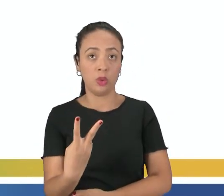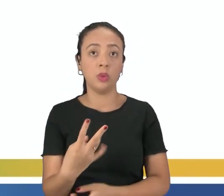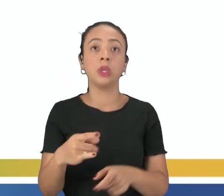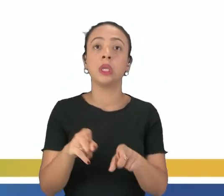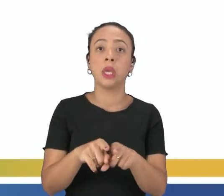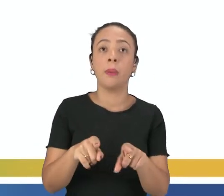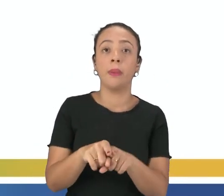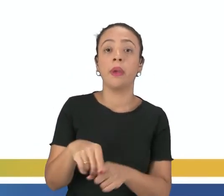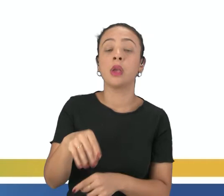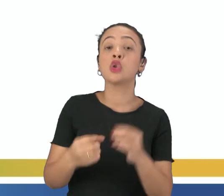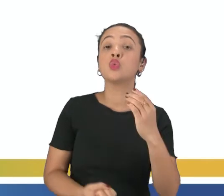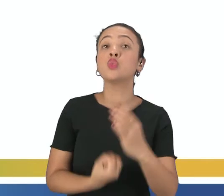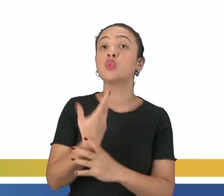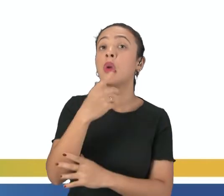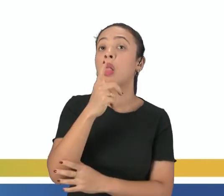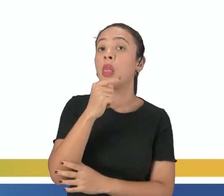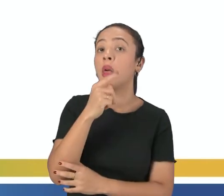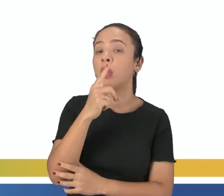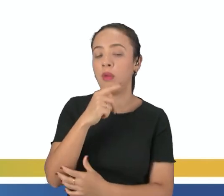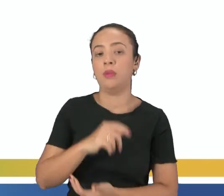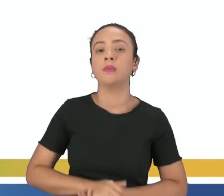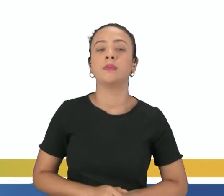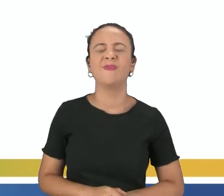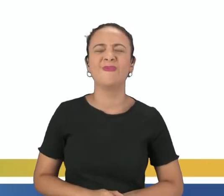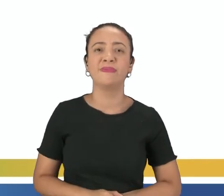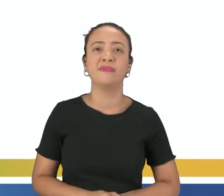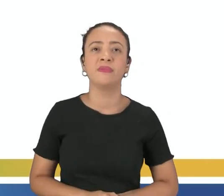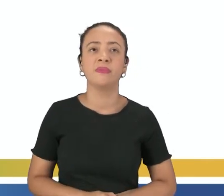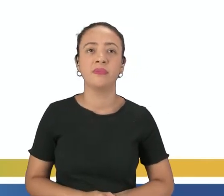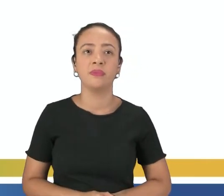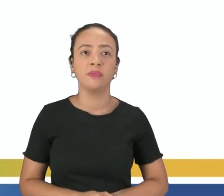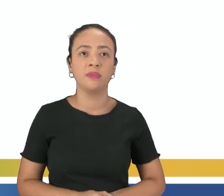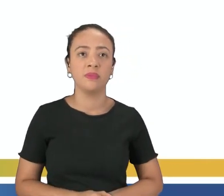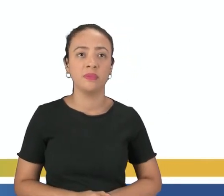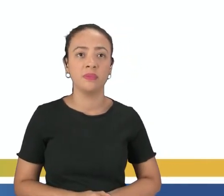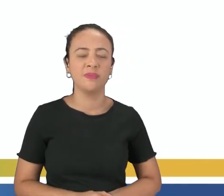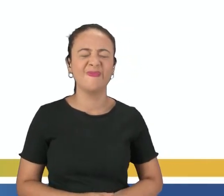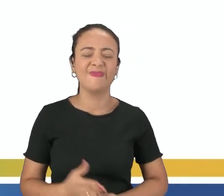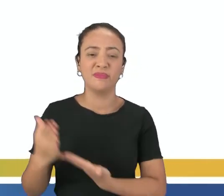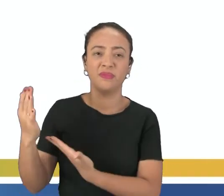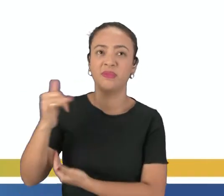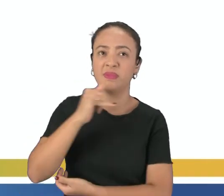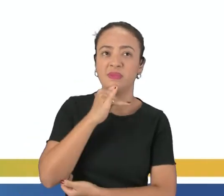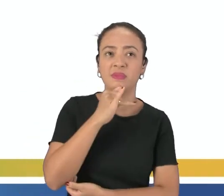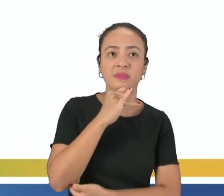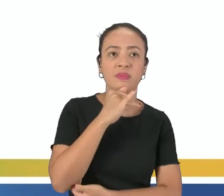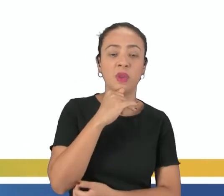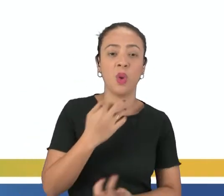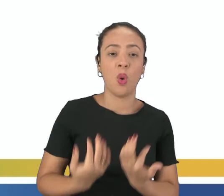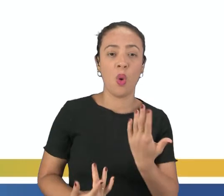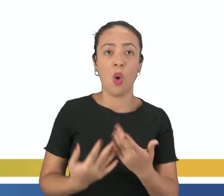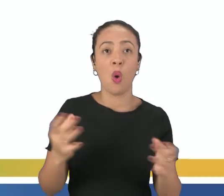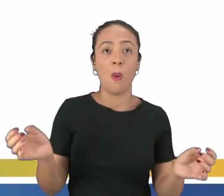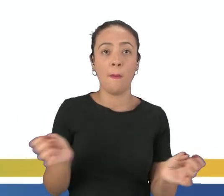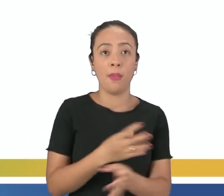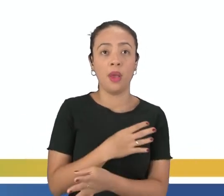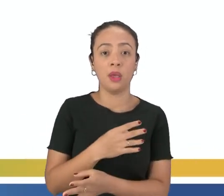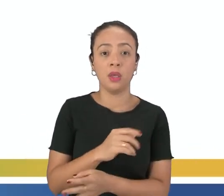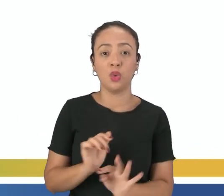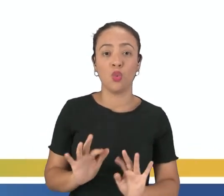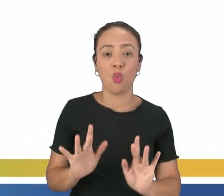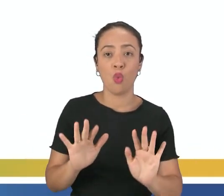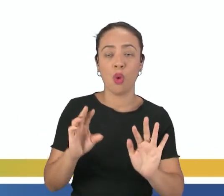carbônico, CO2, e a formação de água, ok? Vamos ver aqui um exemplo?